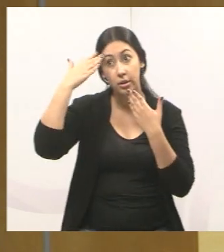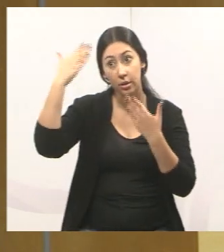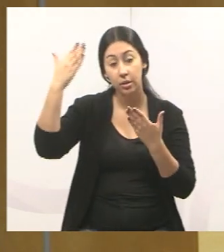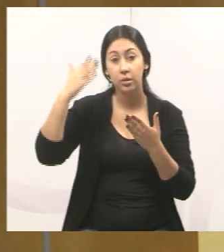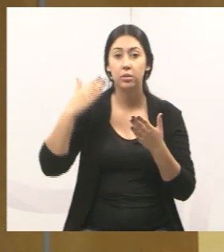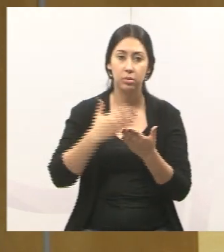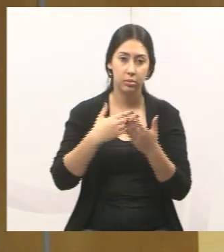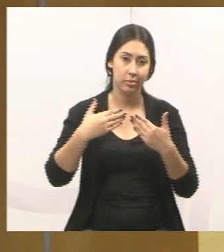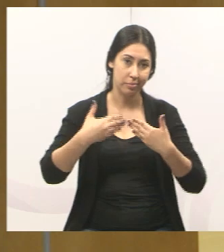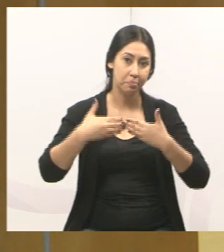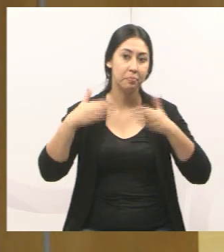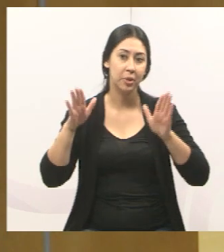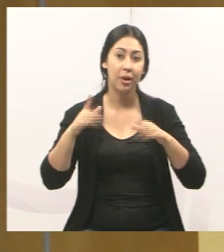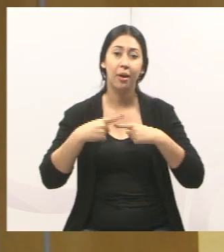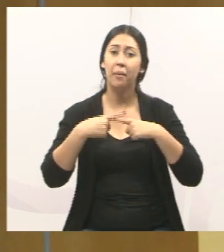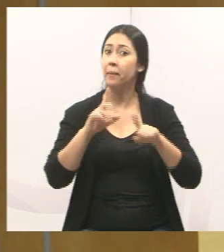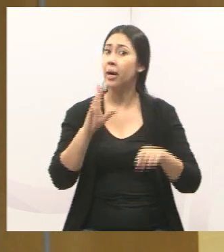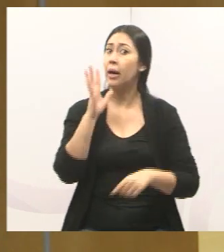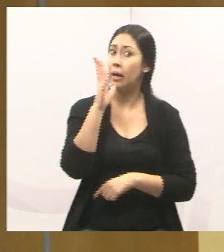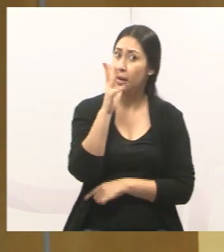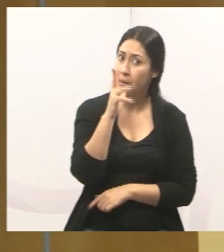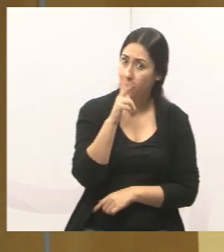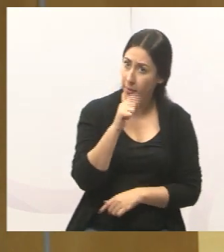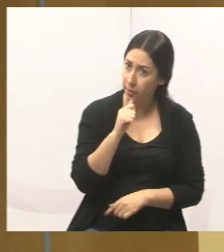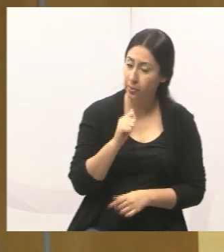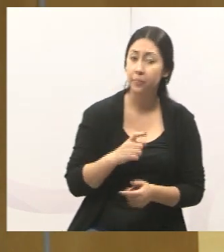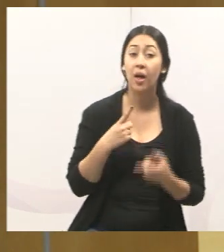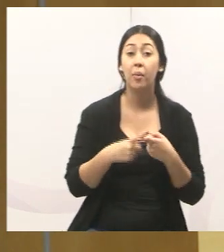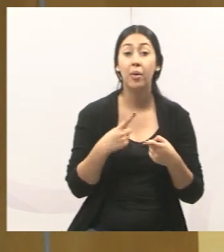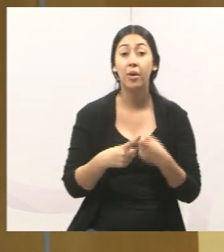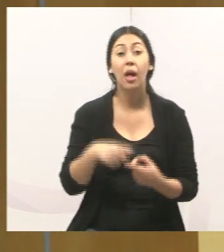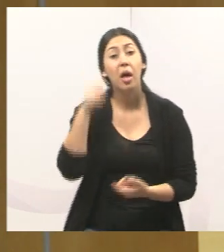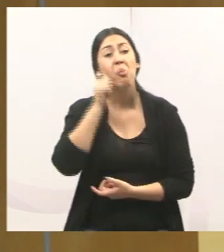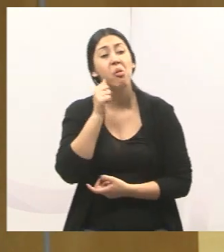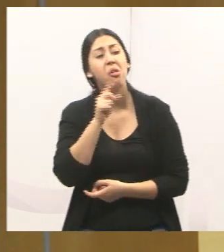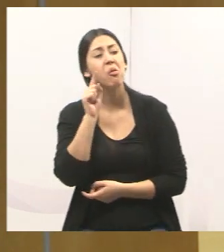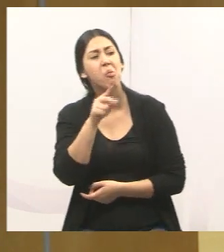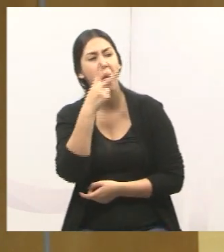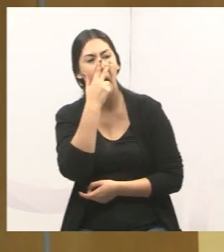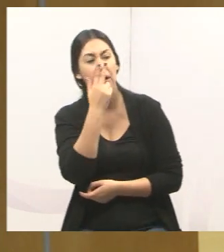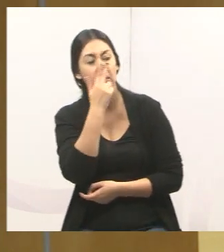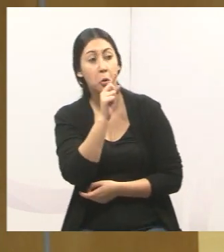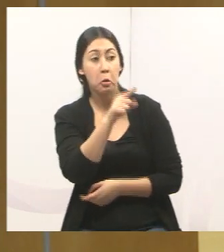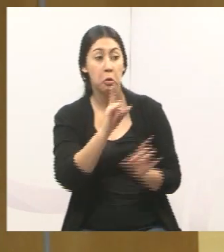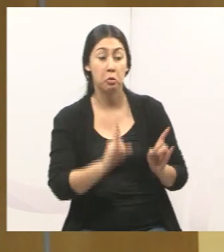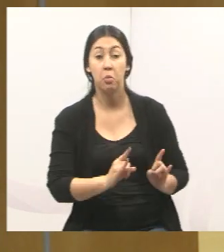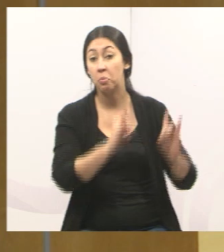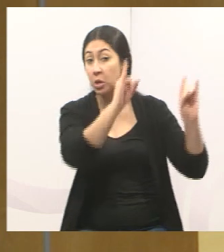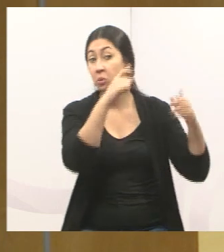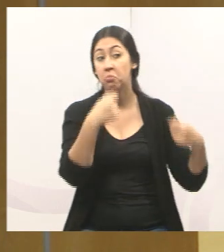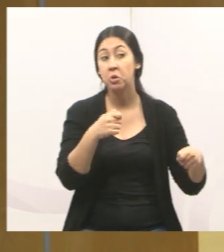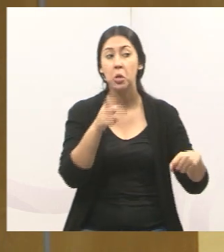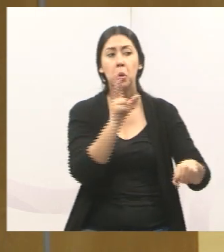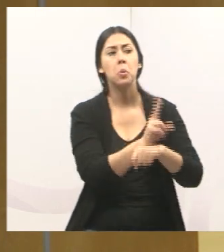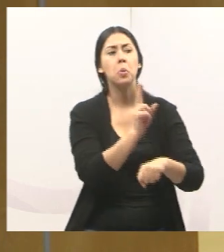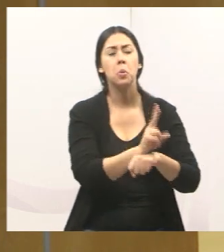inaugurada, mas depois de um grande tempo, quando ela achou que aquele prédio lá deveria ser preservado como